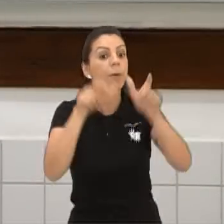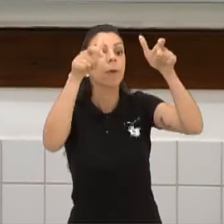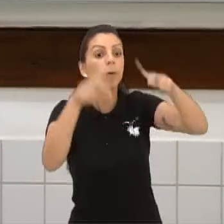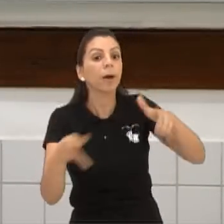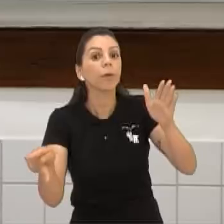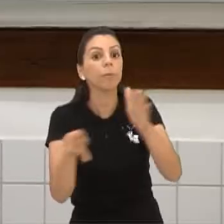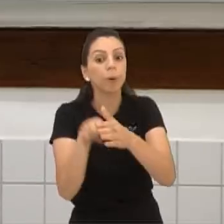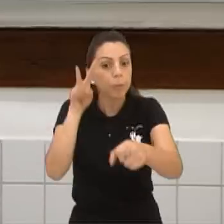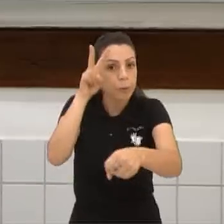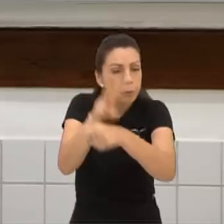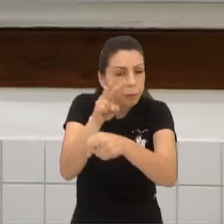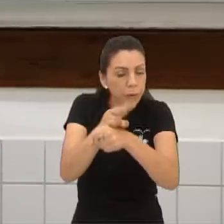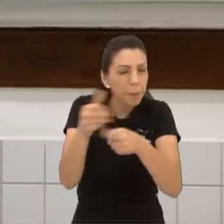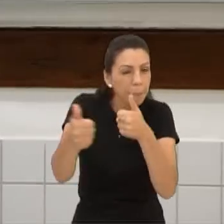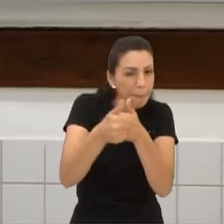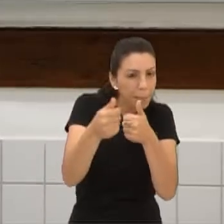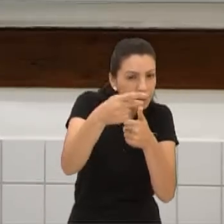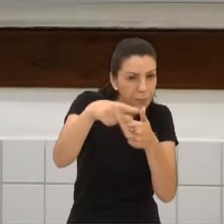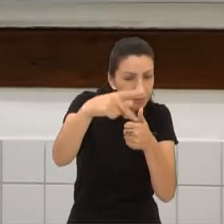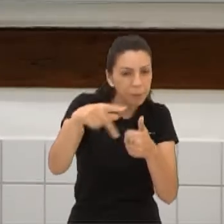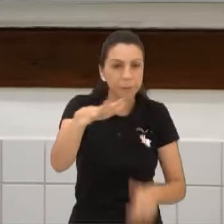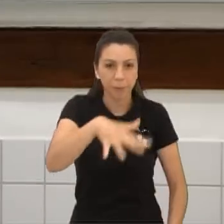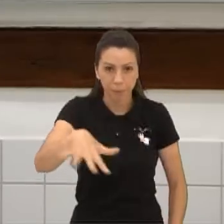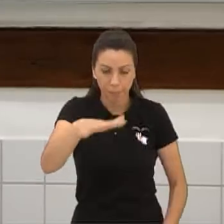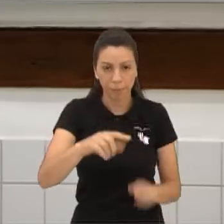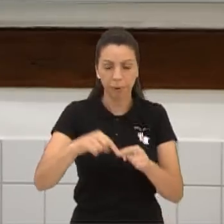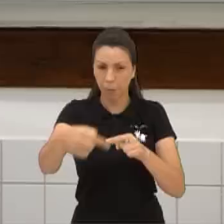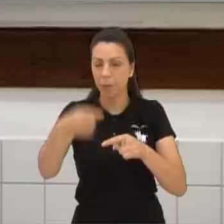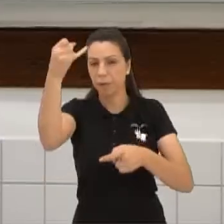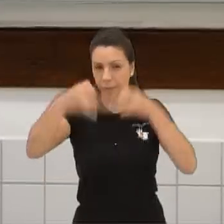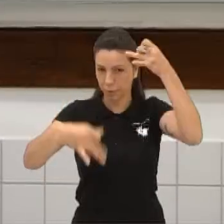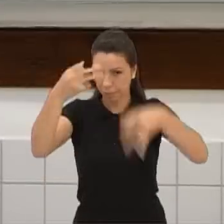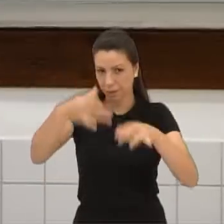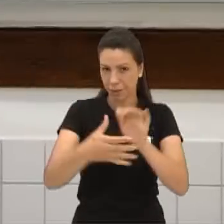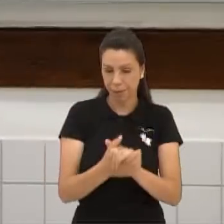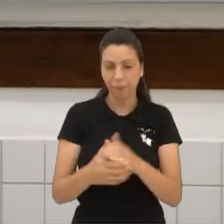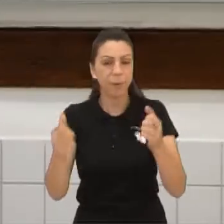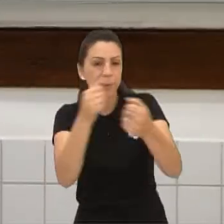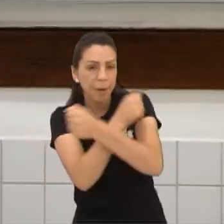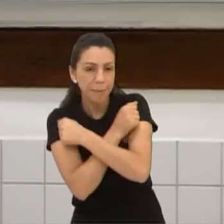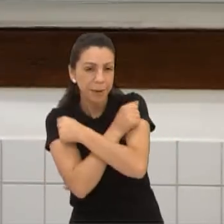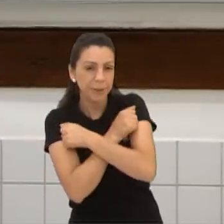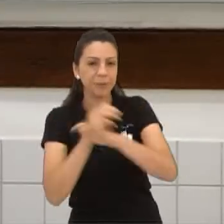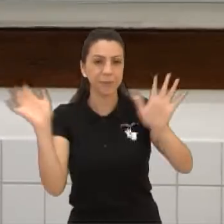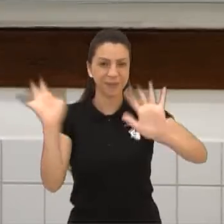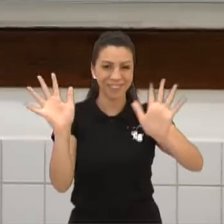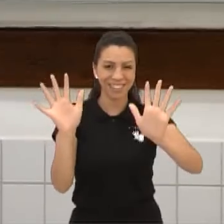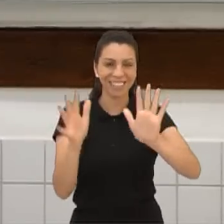conservação mais próximas da sua região. Na próxima aula eu trago algumas delas para vocês. Um abraço.